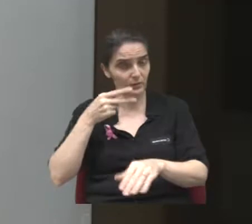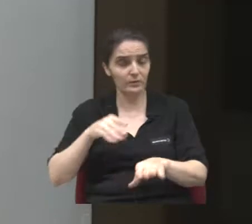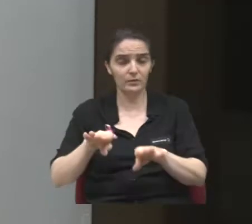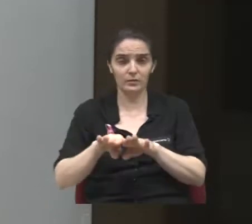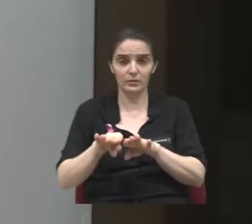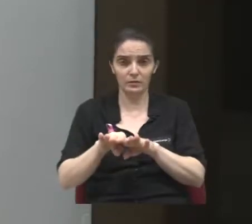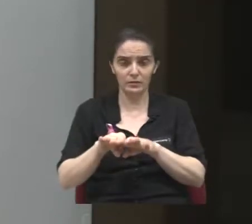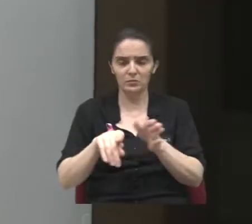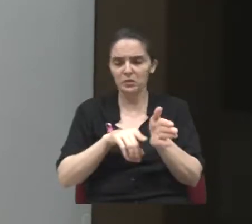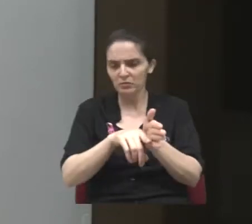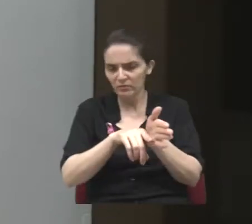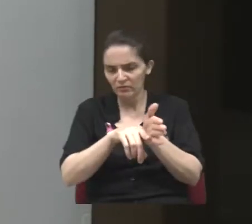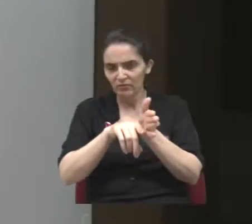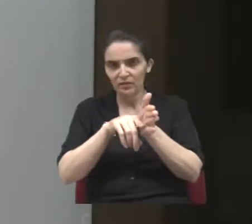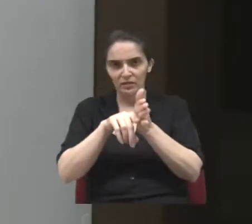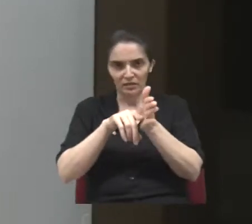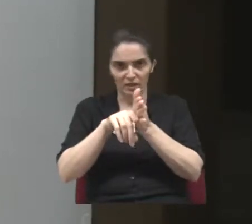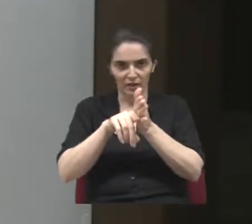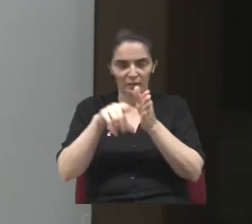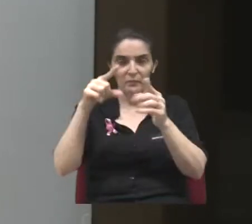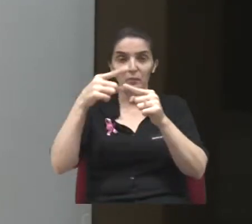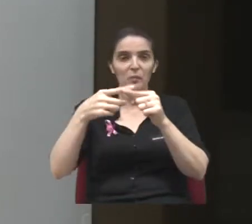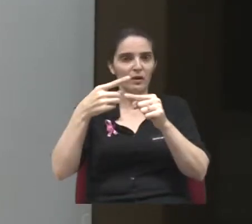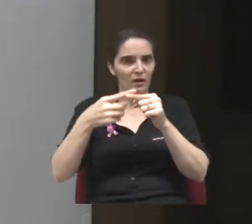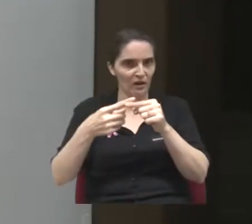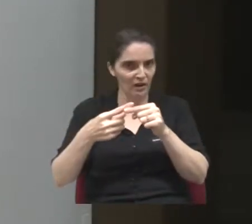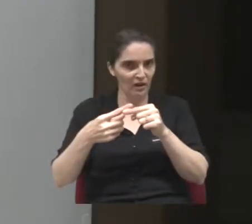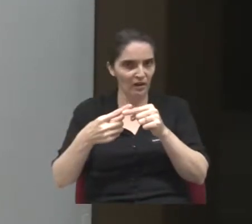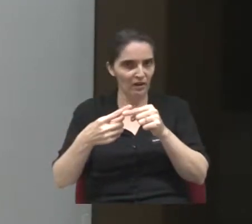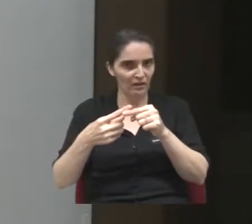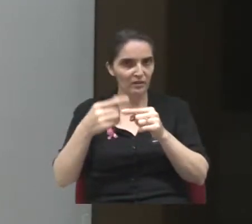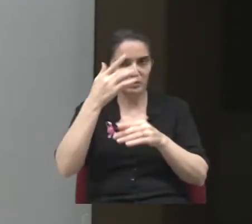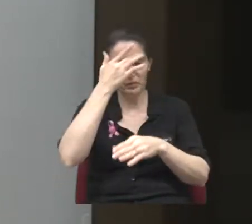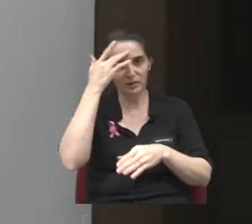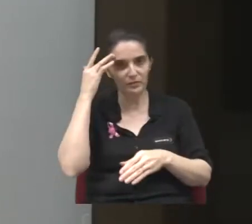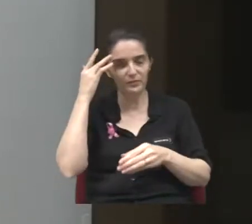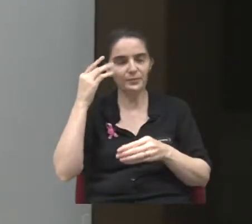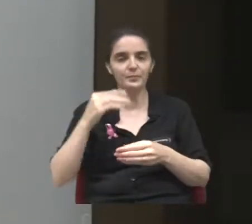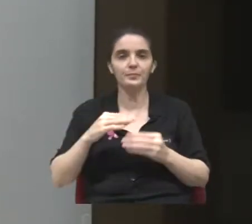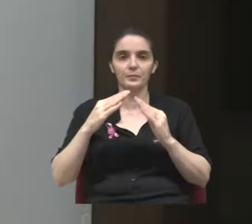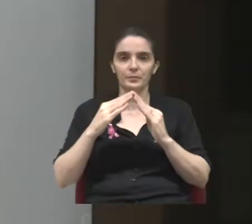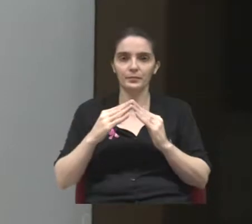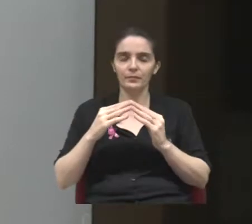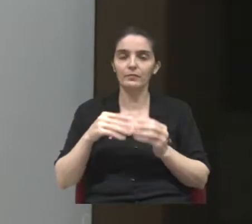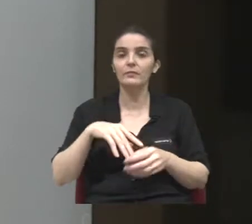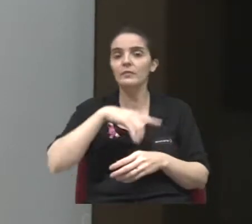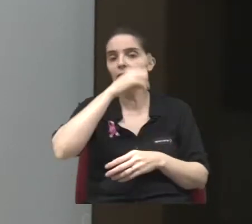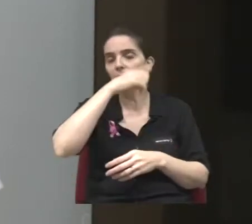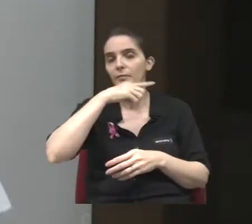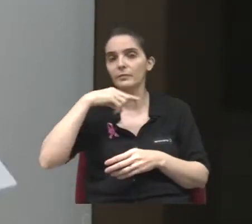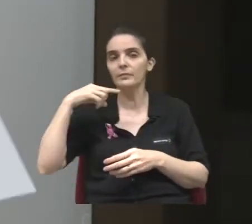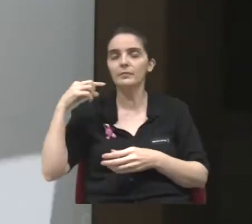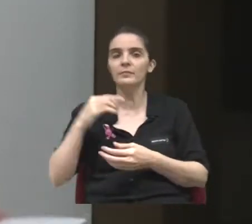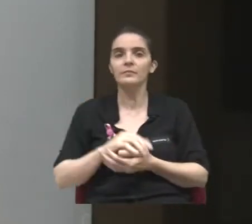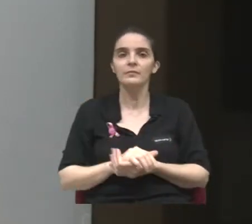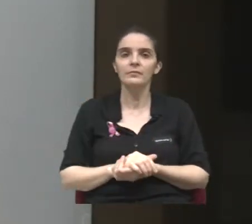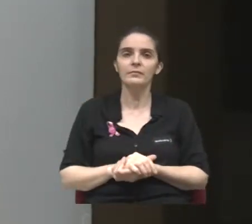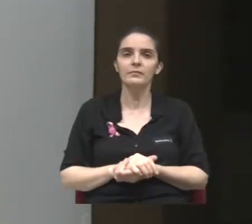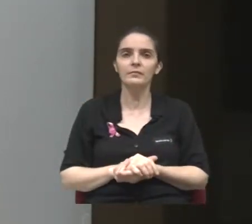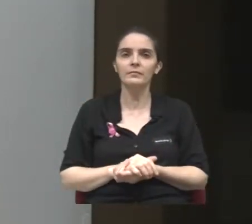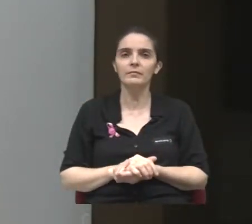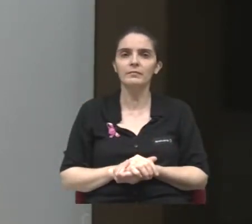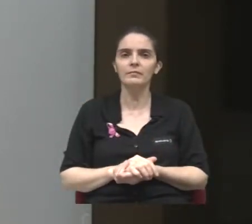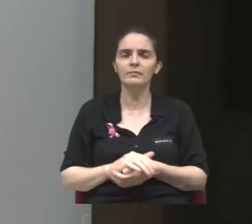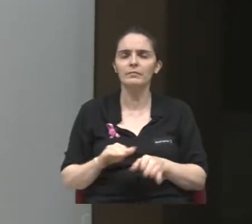consulta, porque são os nossos munícipes. Pois não, vereadora Mayra? Eu ouvi também assim muito rapidamente,